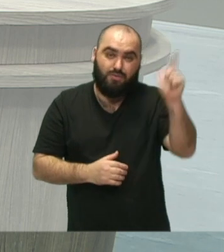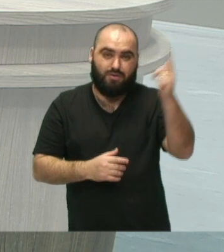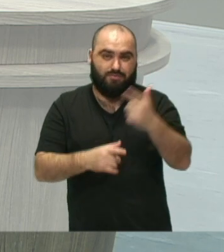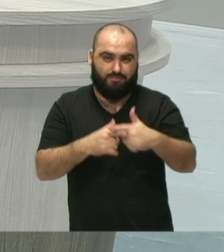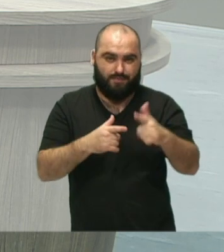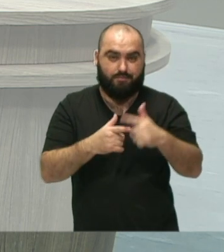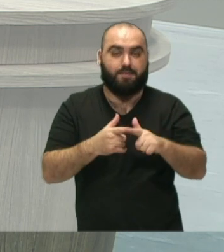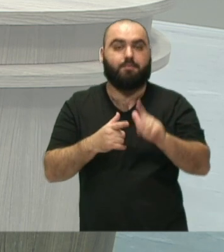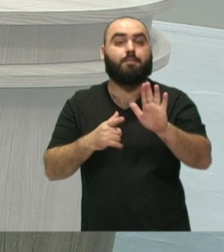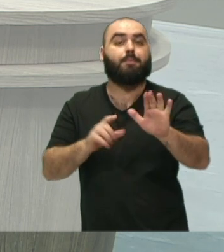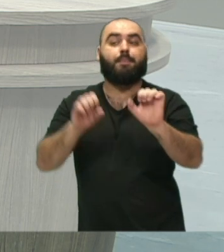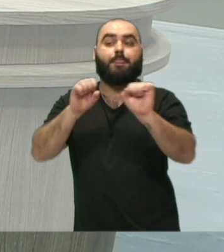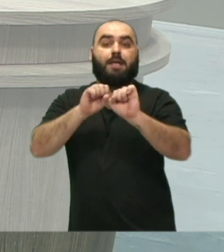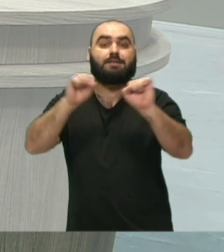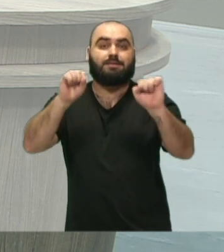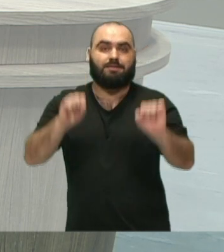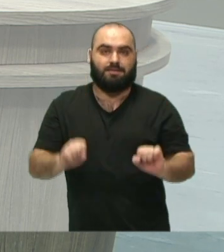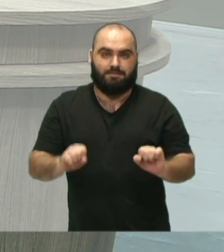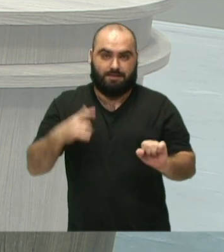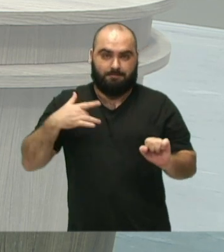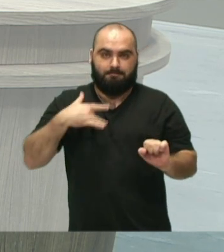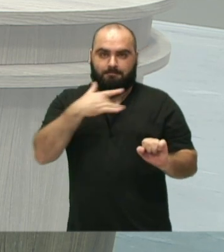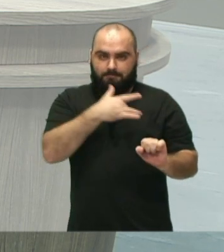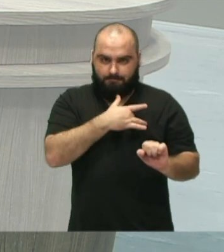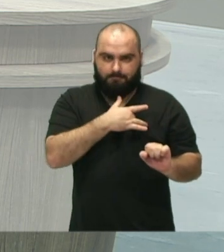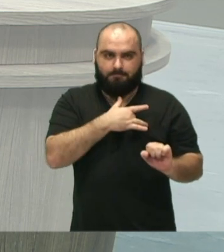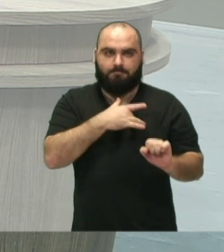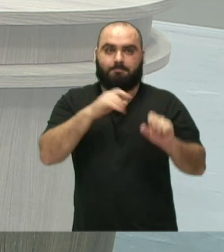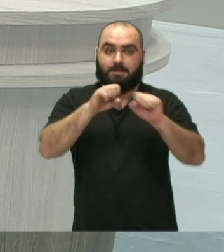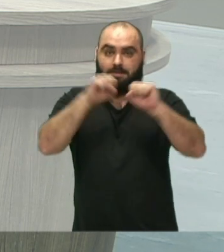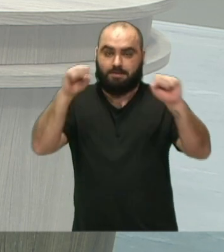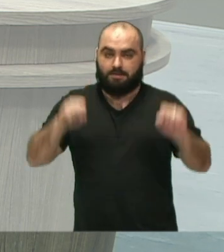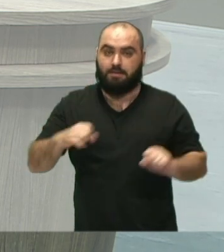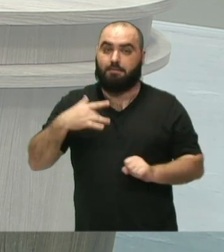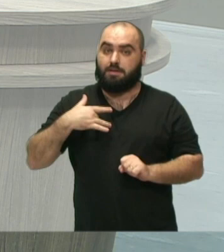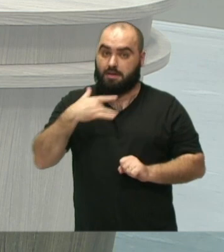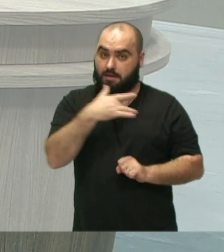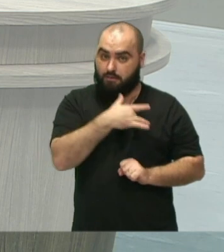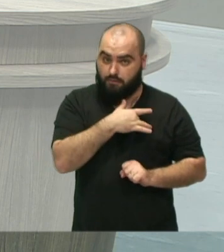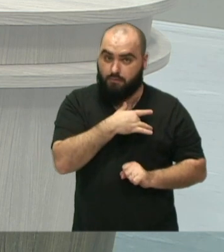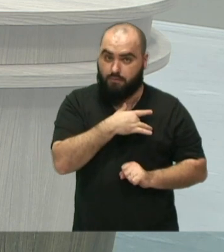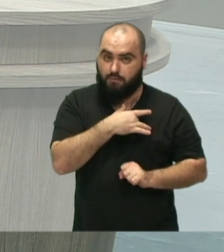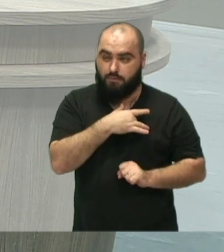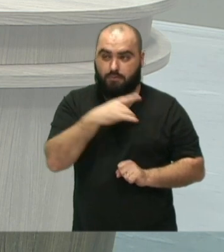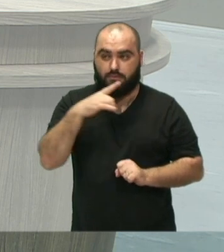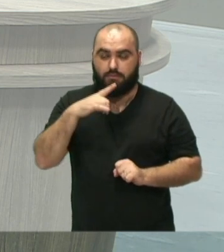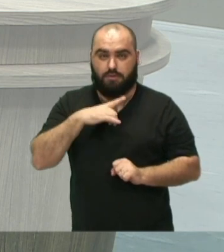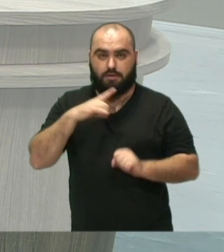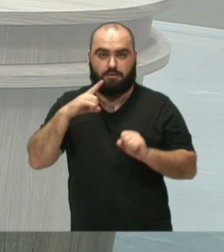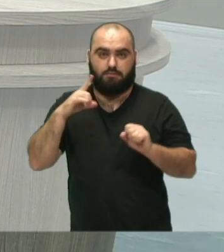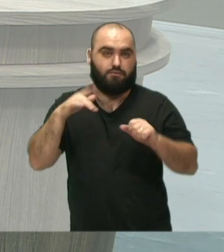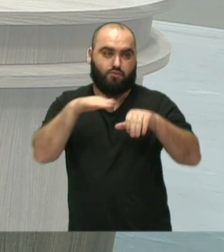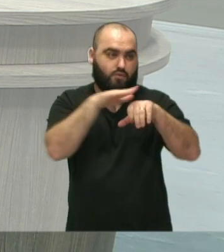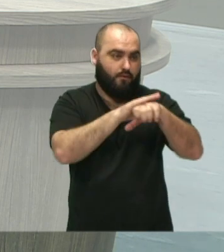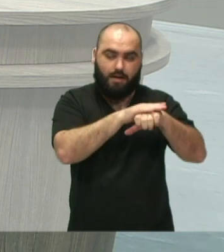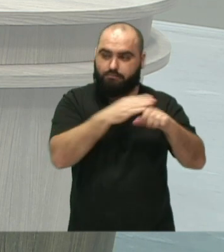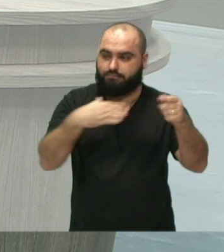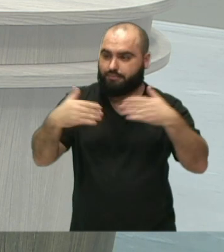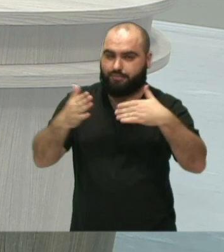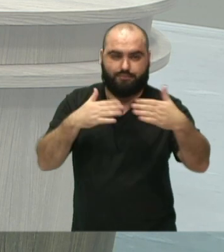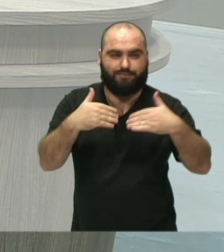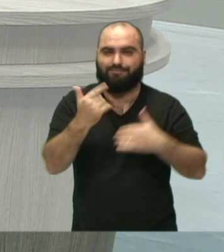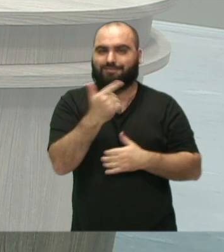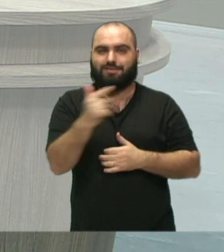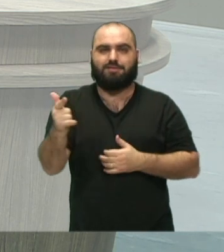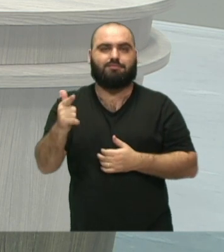gente tem é que os nossos sistemas de saúde, a saúde é muito afincada em sistemas, não se conversam. A gente tem muita